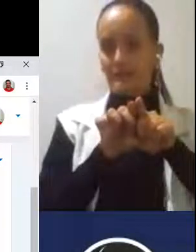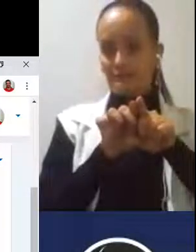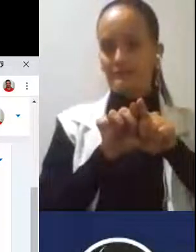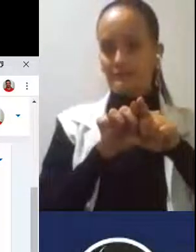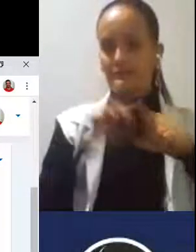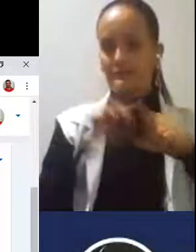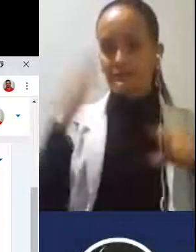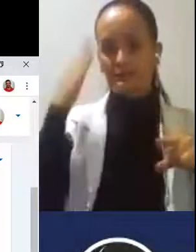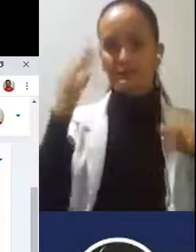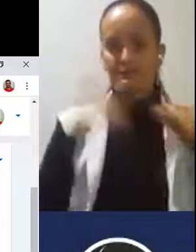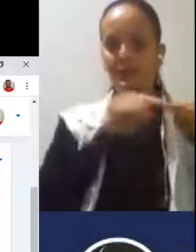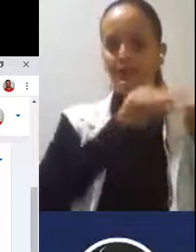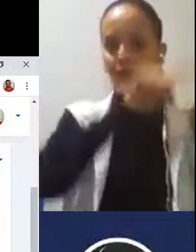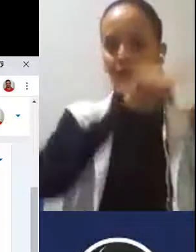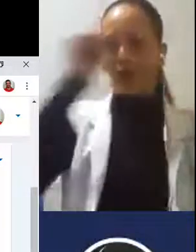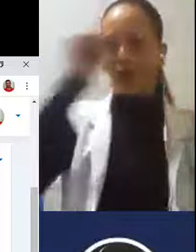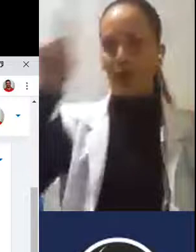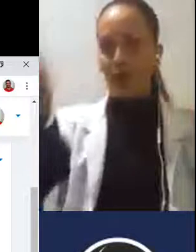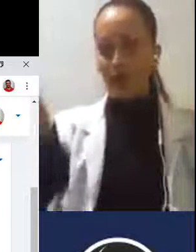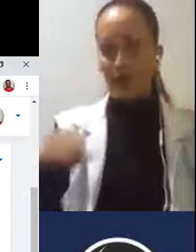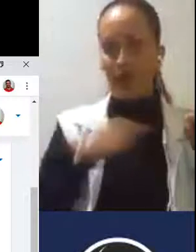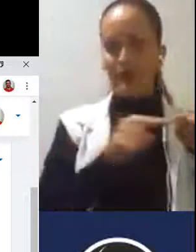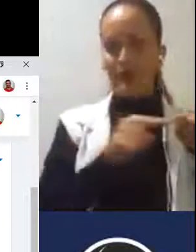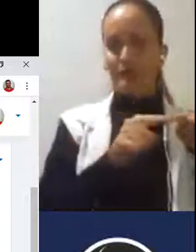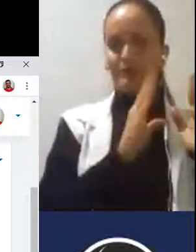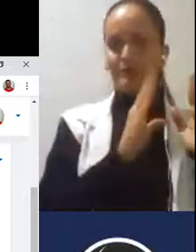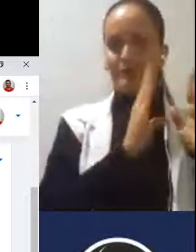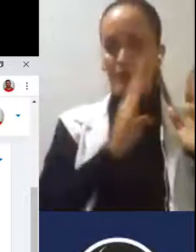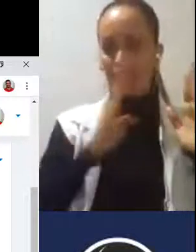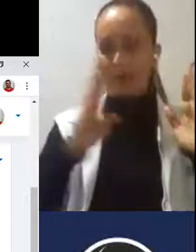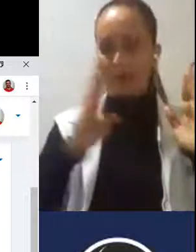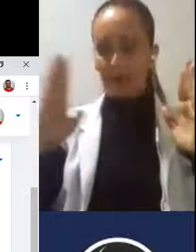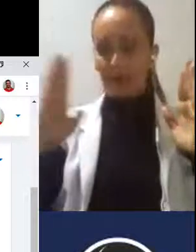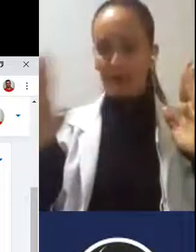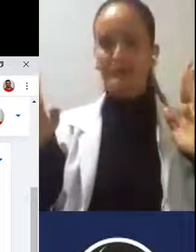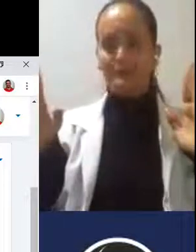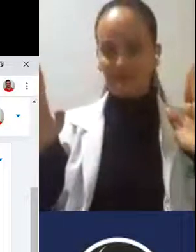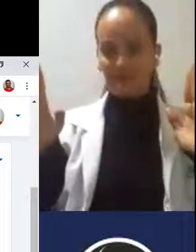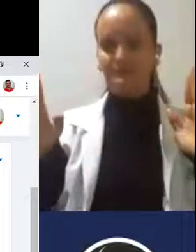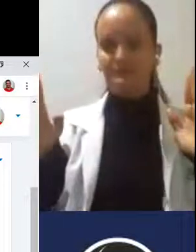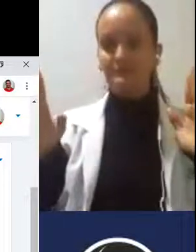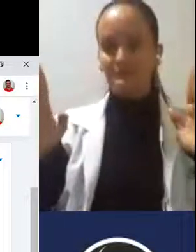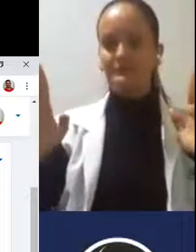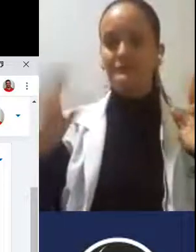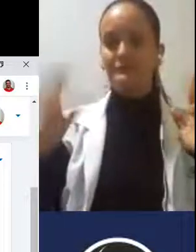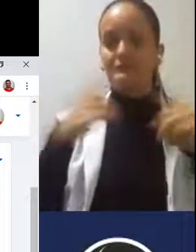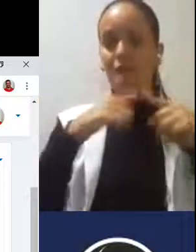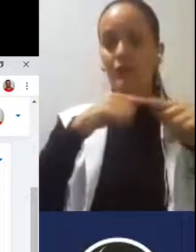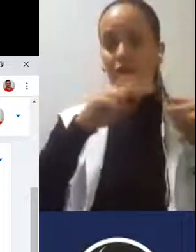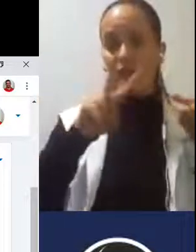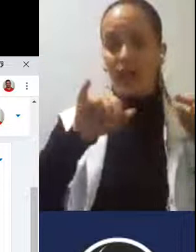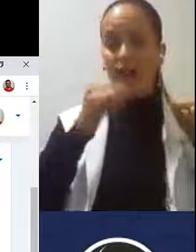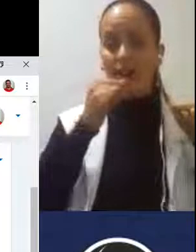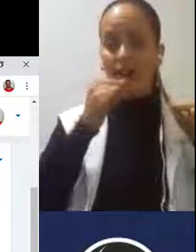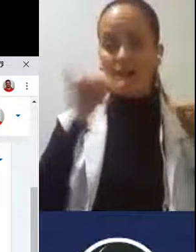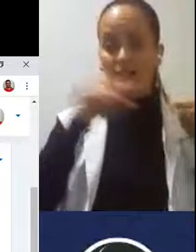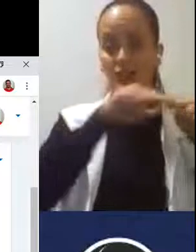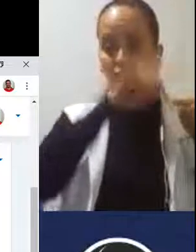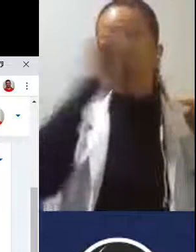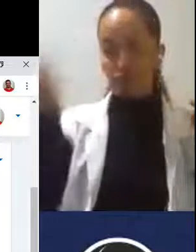elétrica de distribuição é de que forma? Em paralelo. E das cargas de forma geral, né? As lâmpadas, as tomadas das